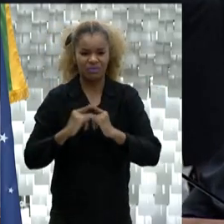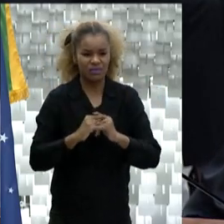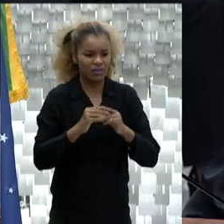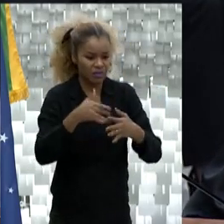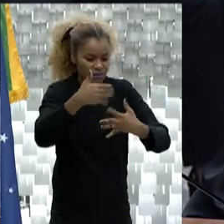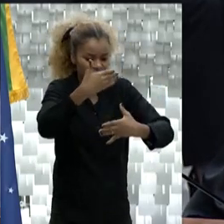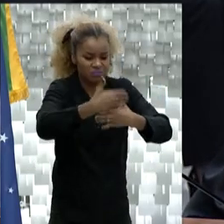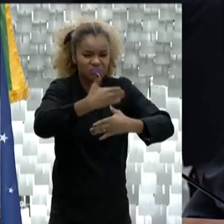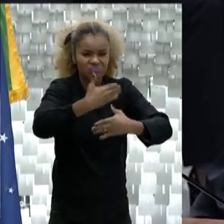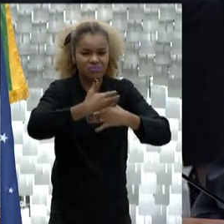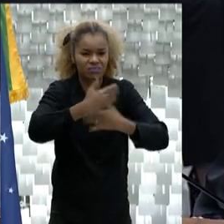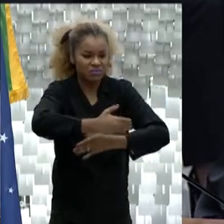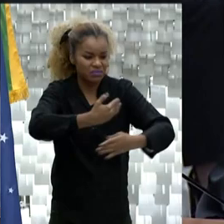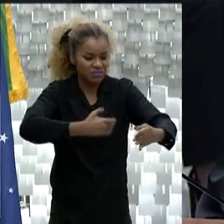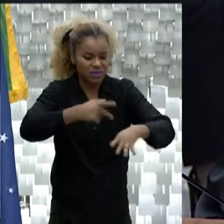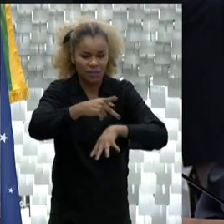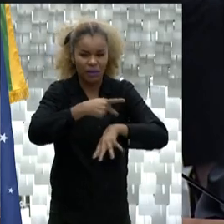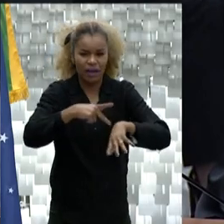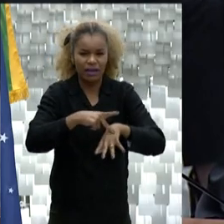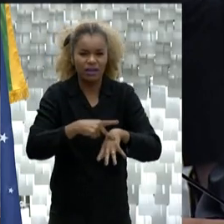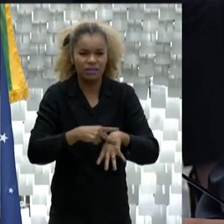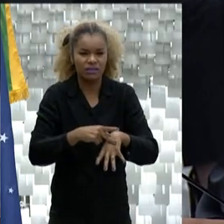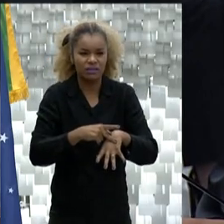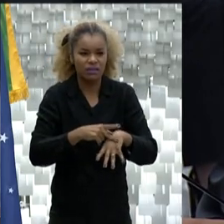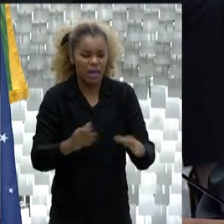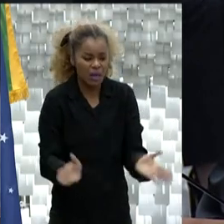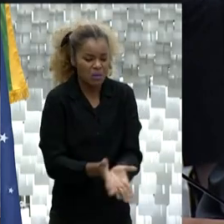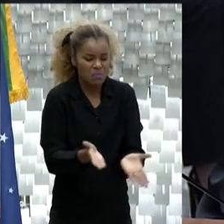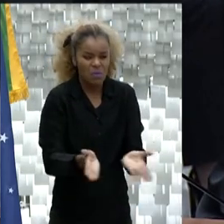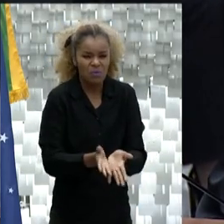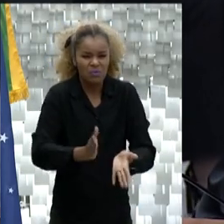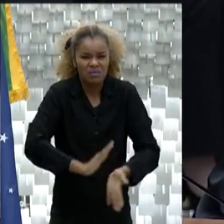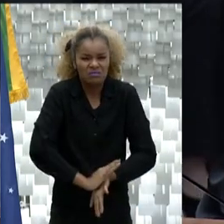com condições subhumanas de sobrevivência,